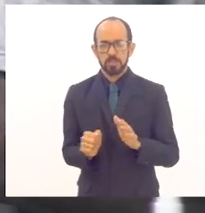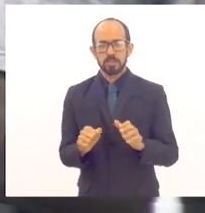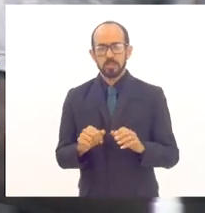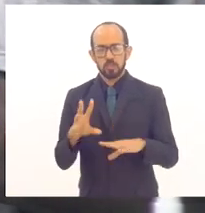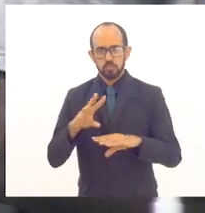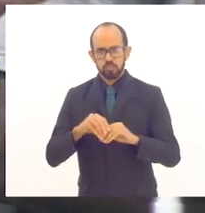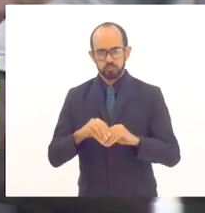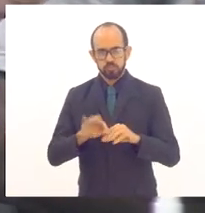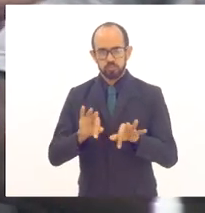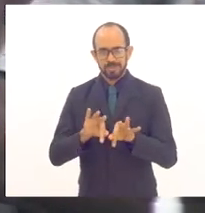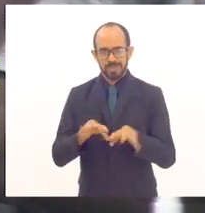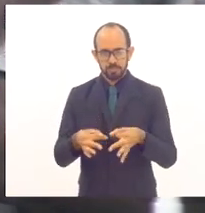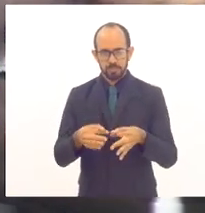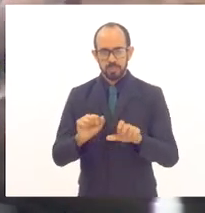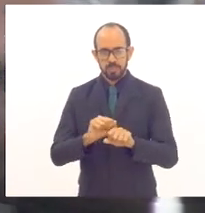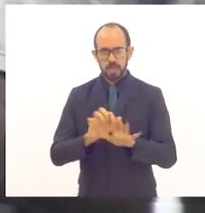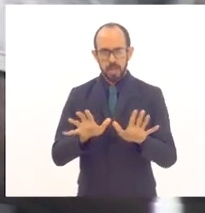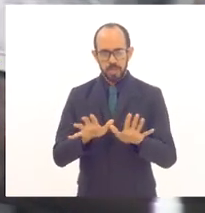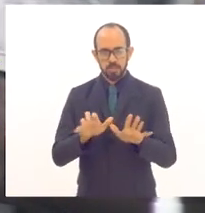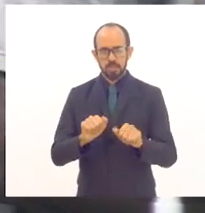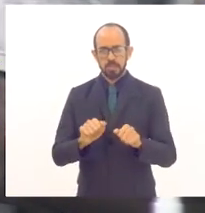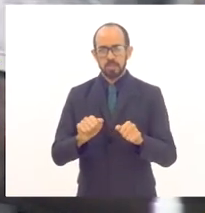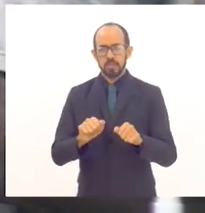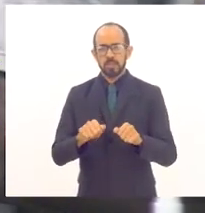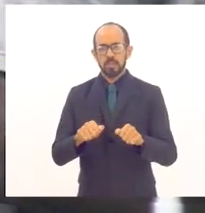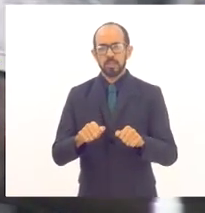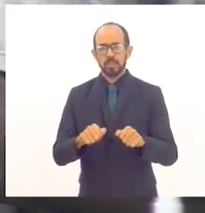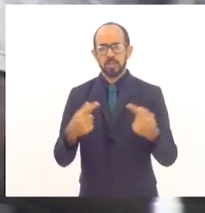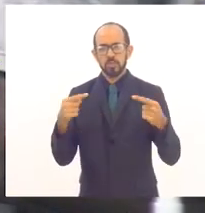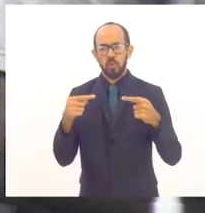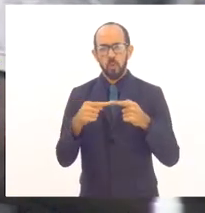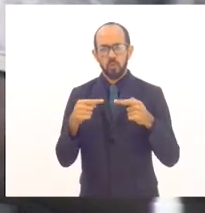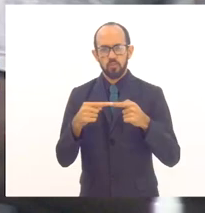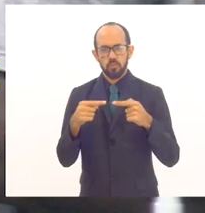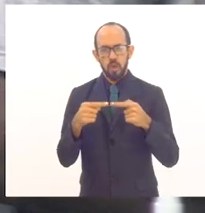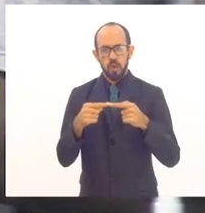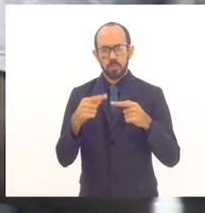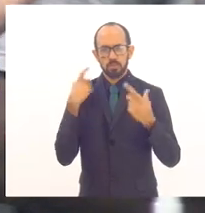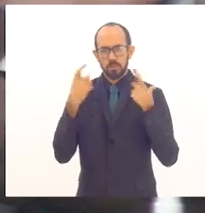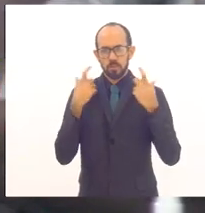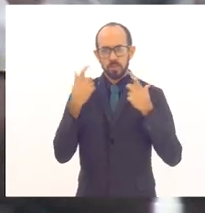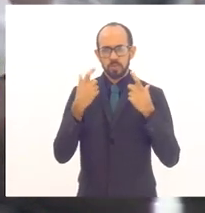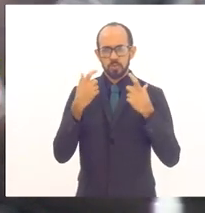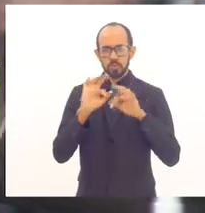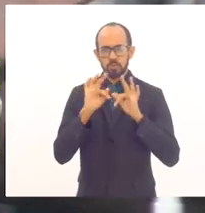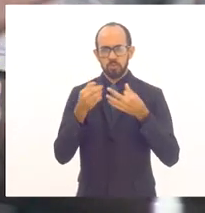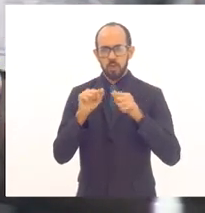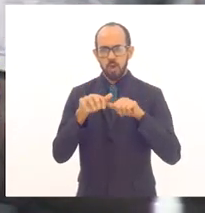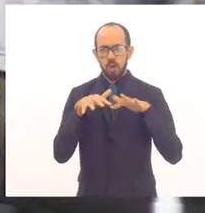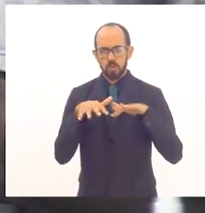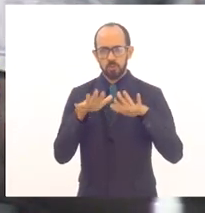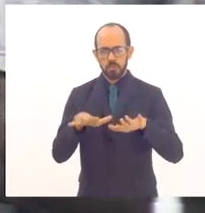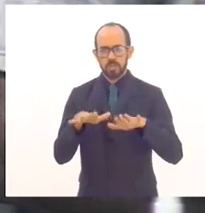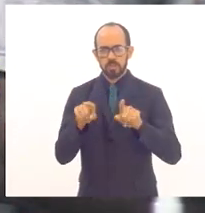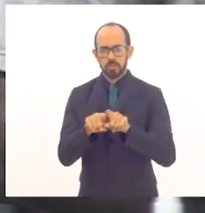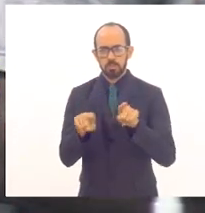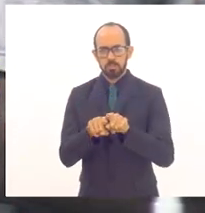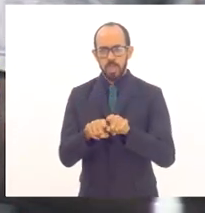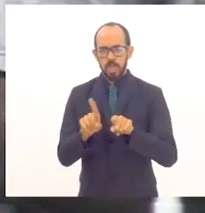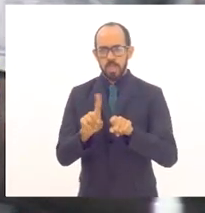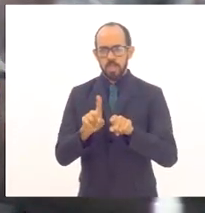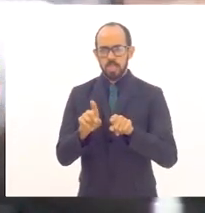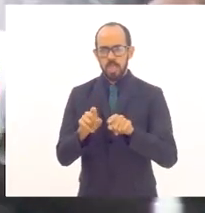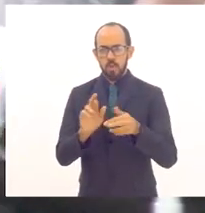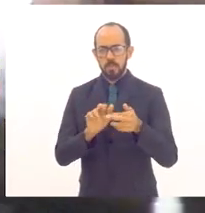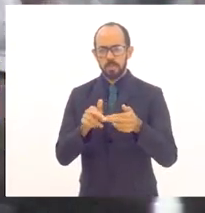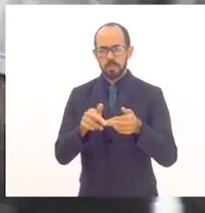enxutas, claras, correspondam às preocupações do fórum, que muitos apoiaram, mas também não represente